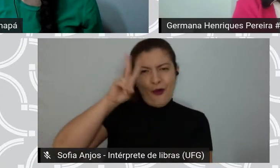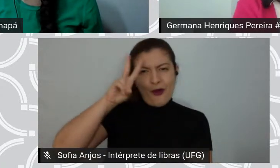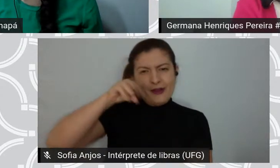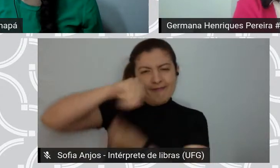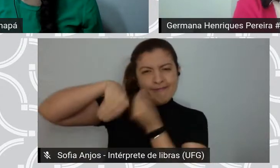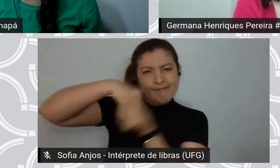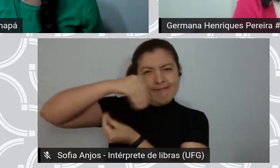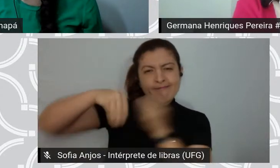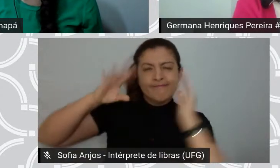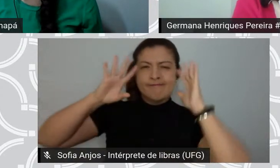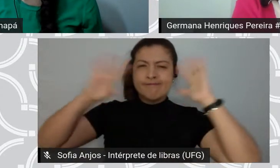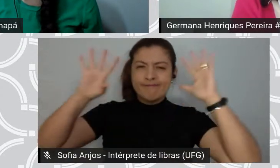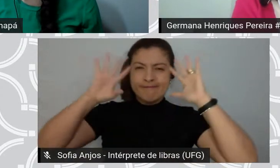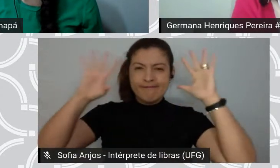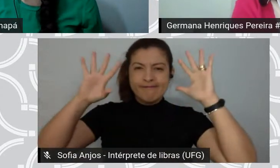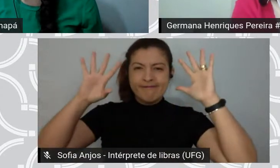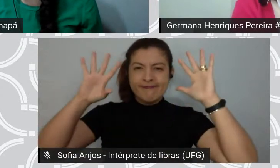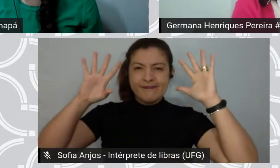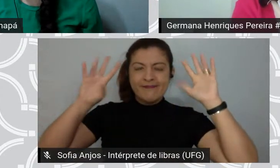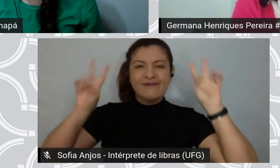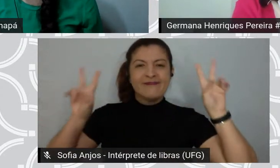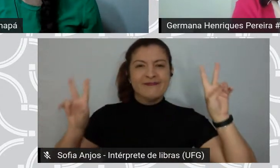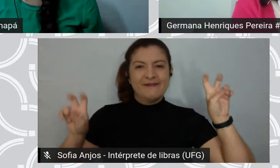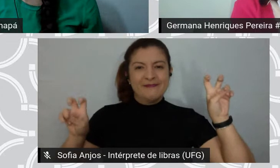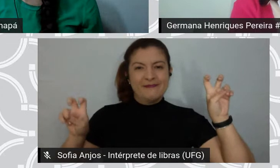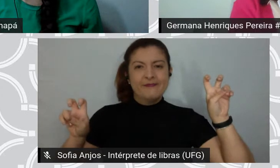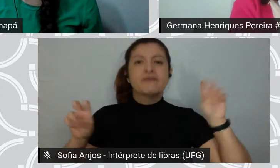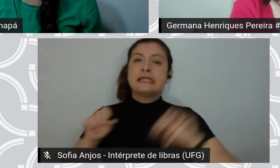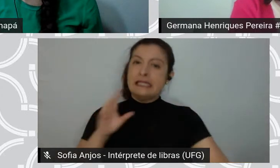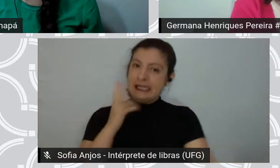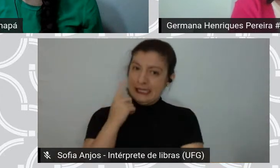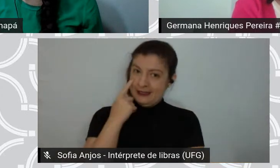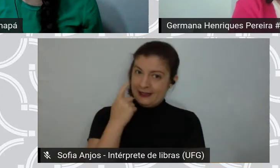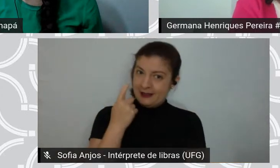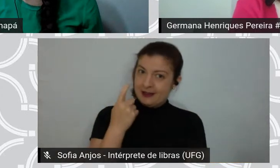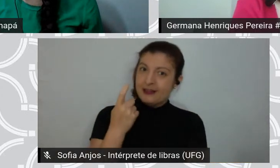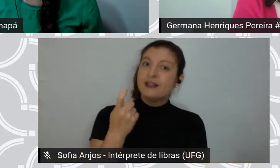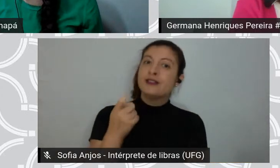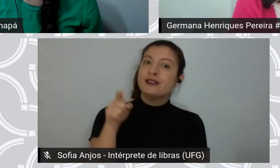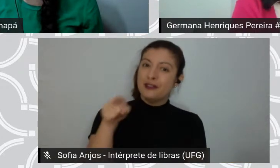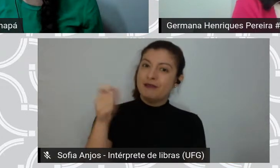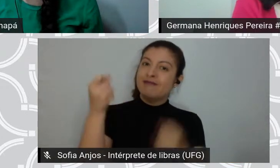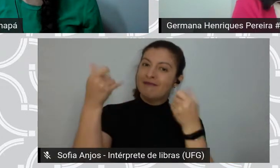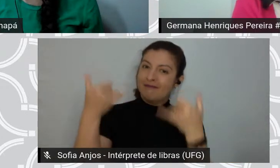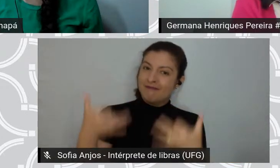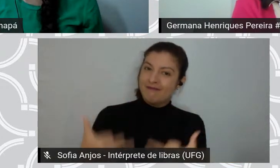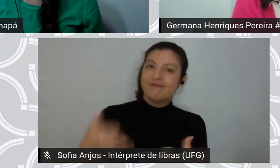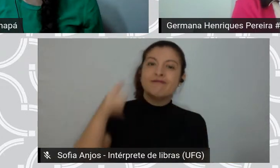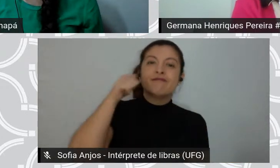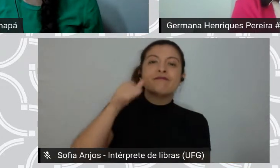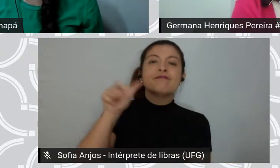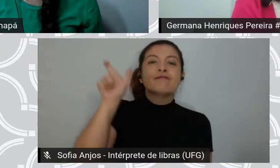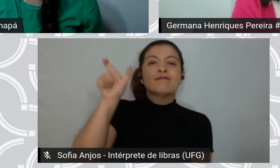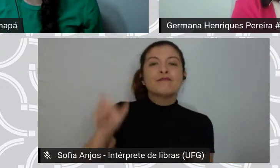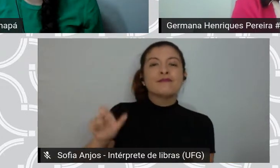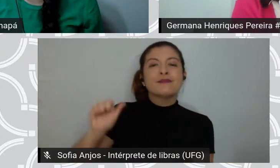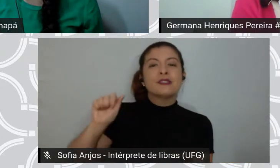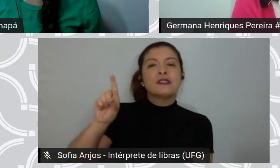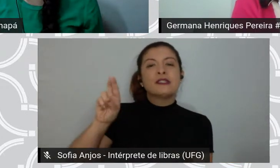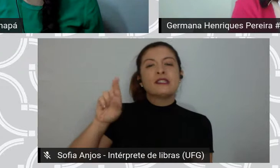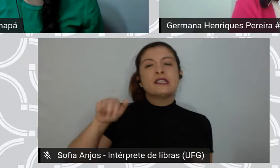e muito pertinente esse texto de Adriana Pagano, né? Nossa colega do Pós-LIM